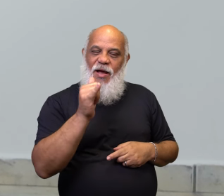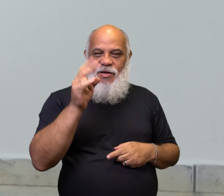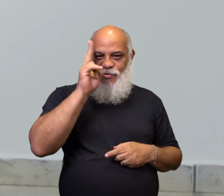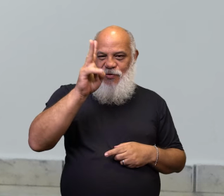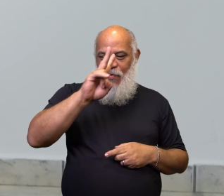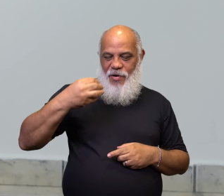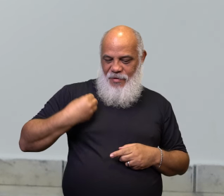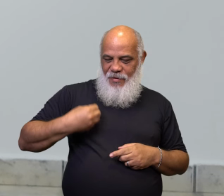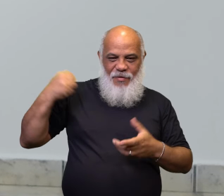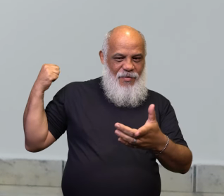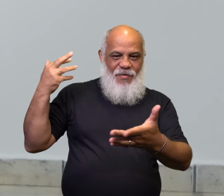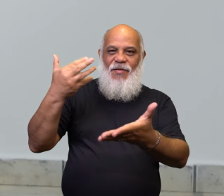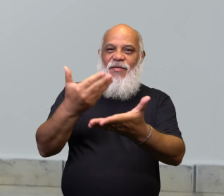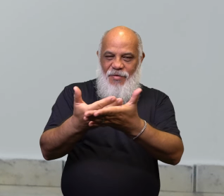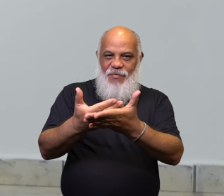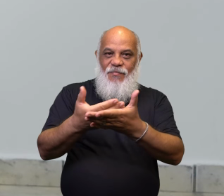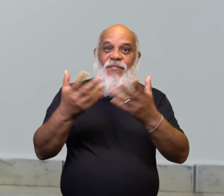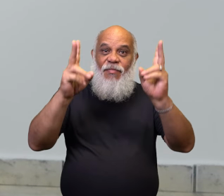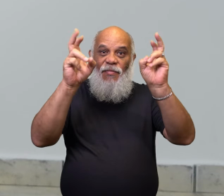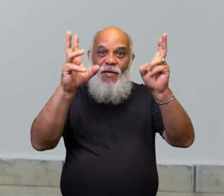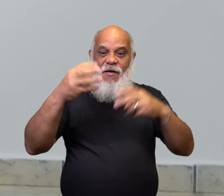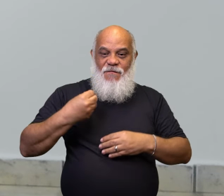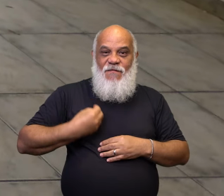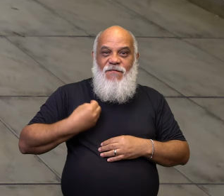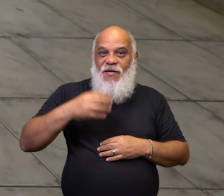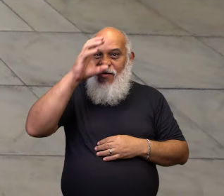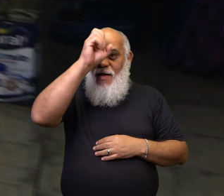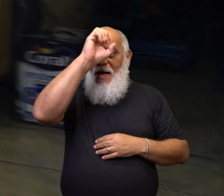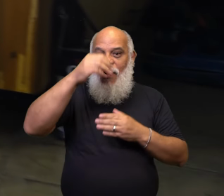tenho agradecido. É vivendo e aprendendo.